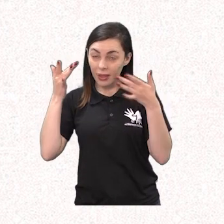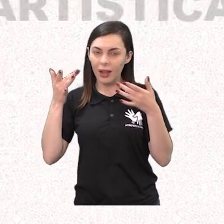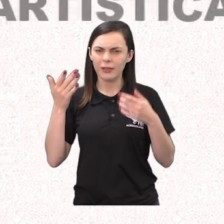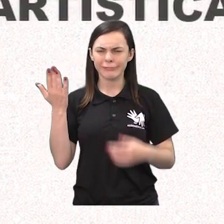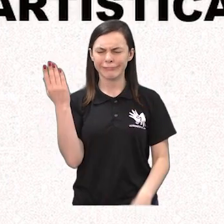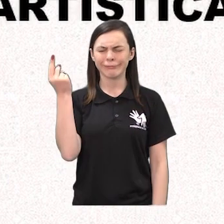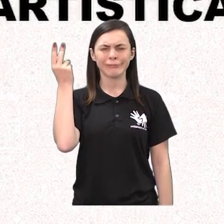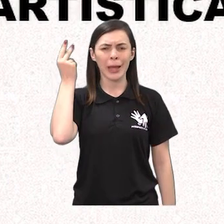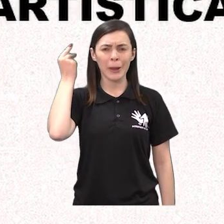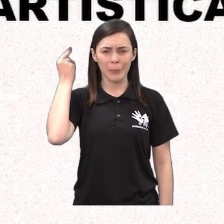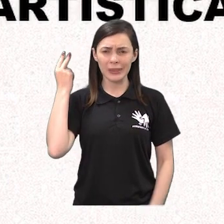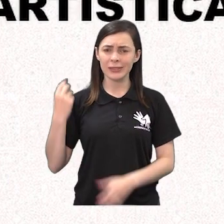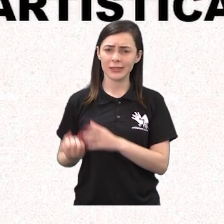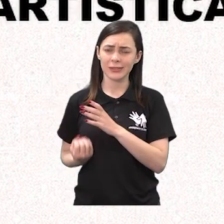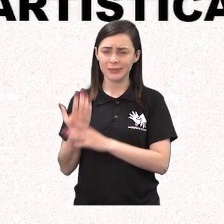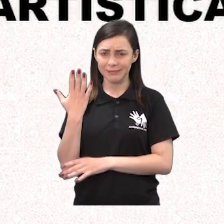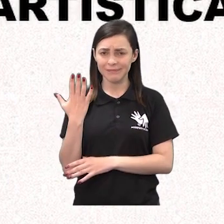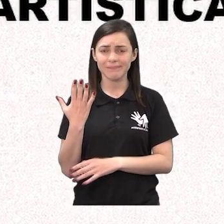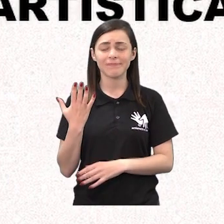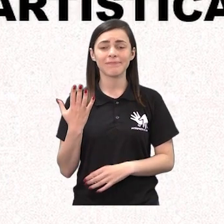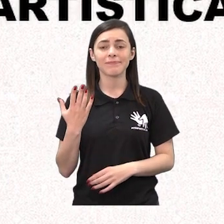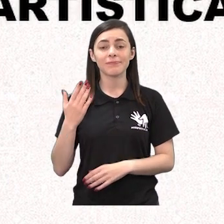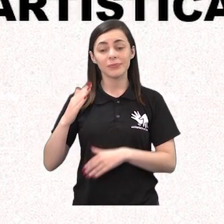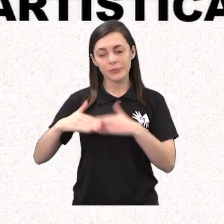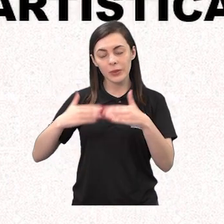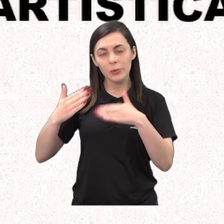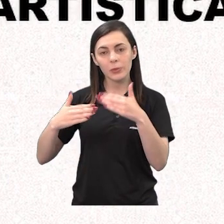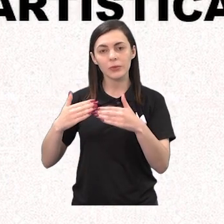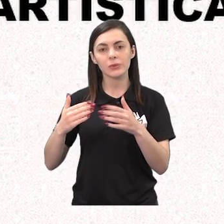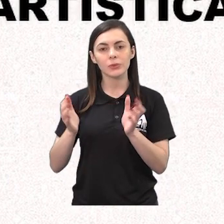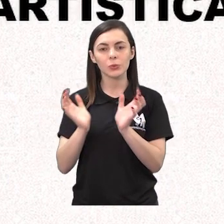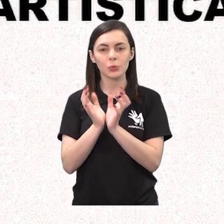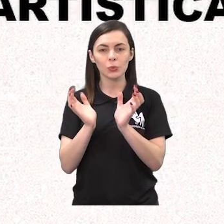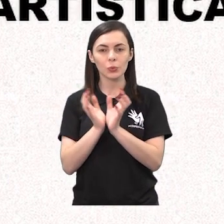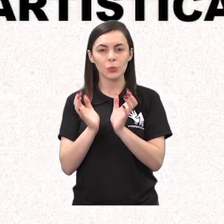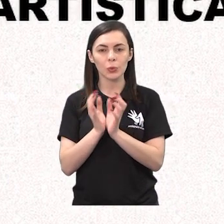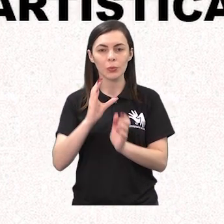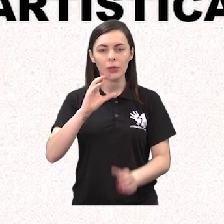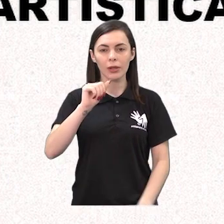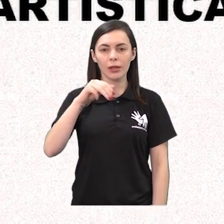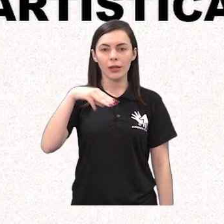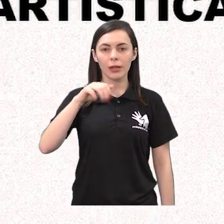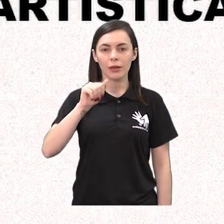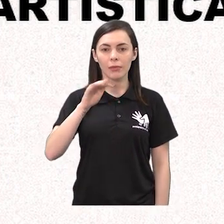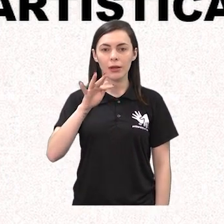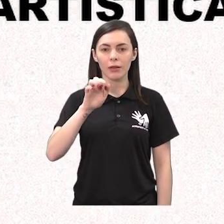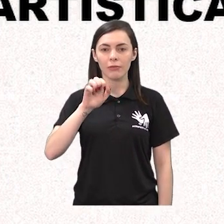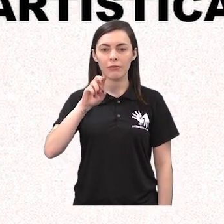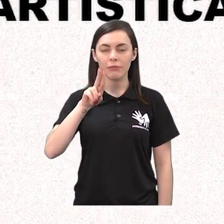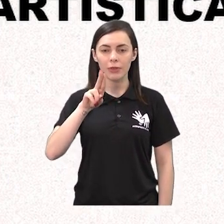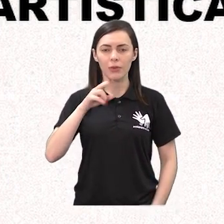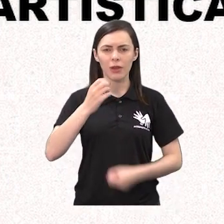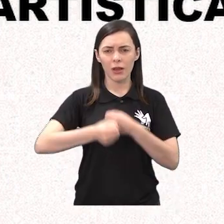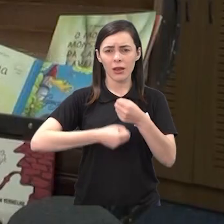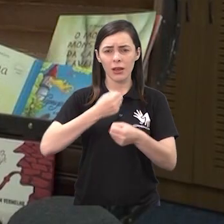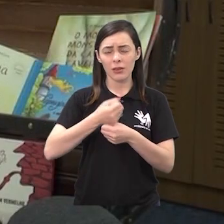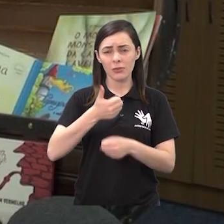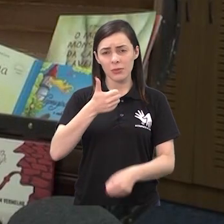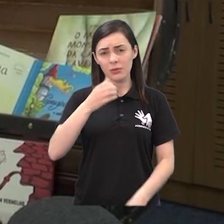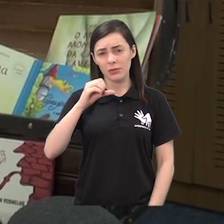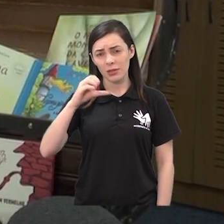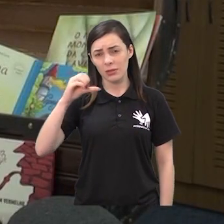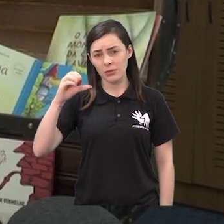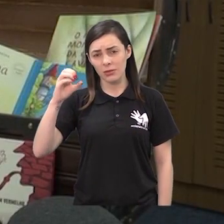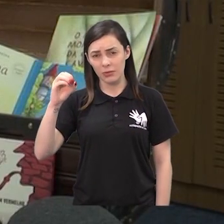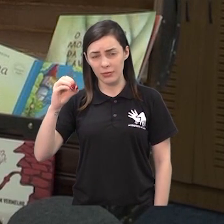teatral, quando ela foi feita, ela foi produzida pela Camafeu Produções Artísticas e em 90